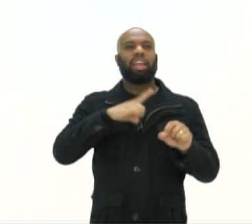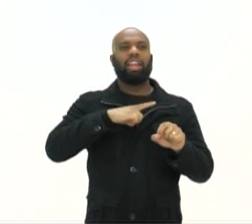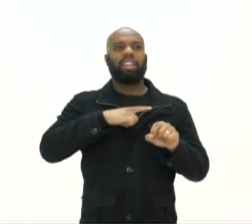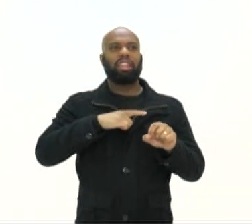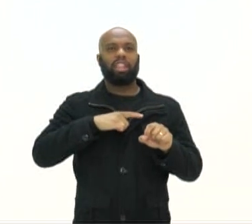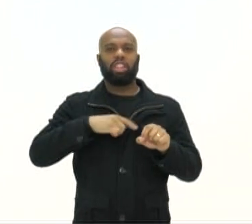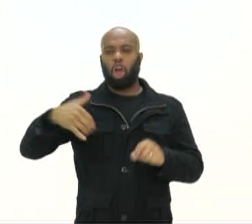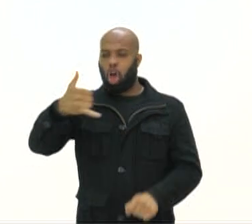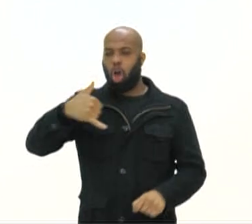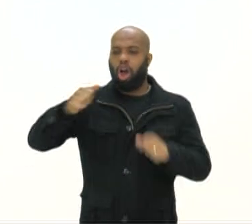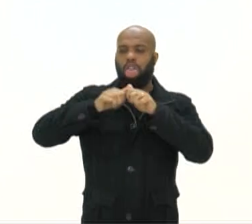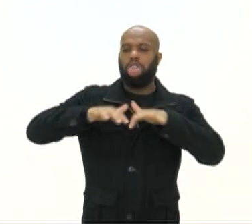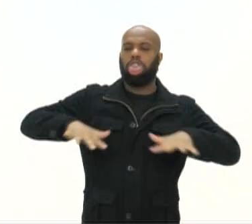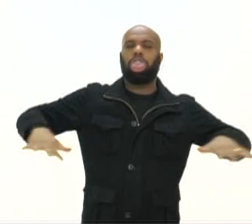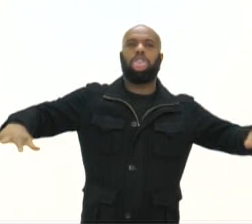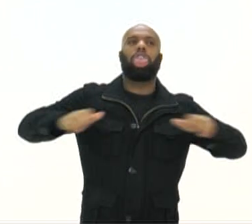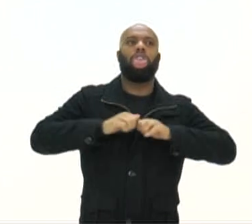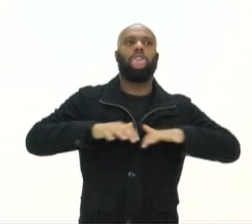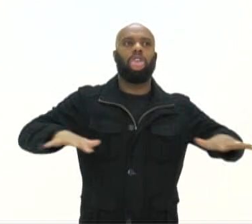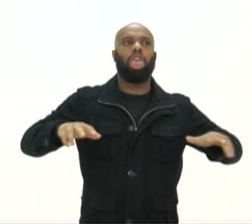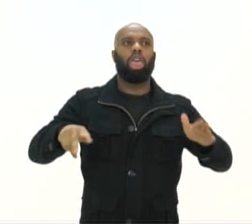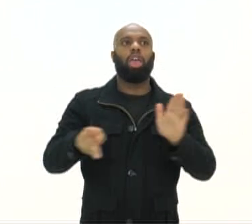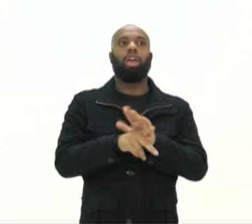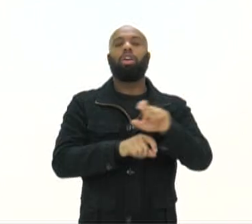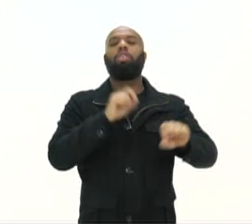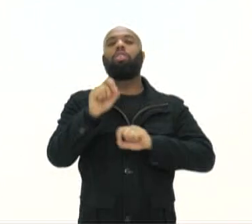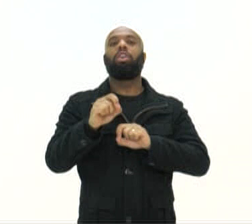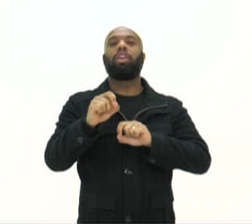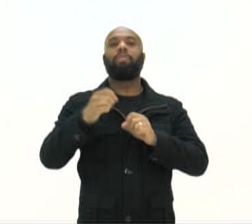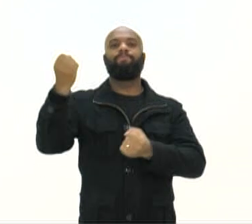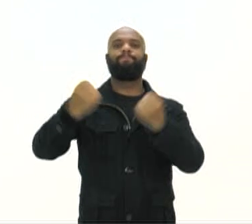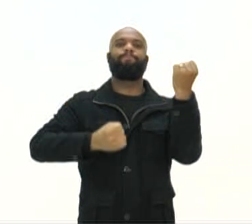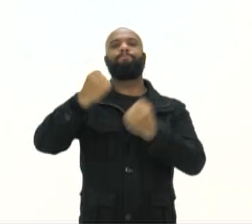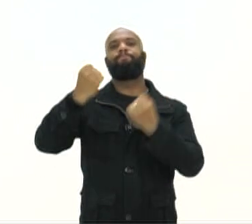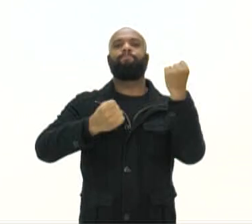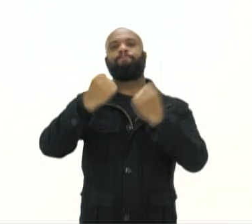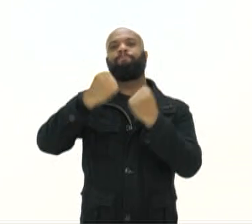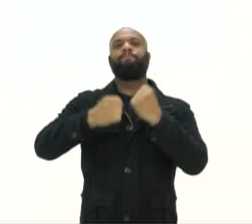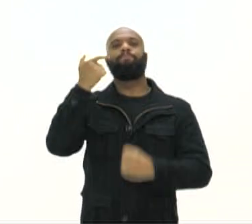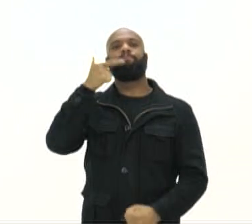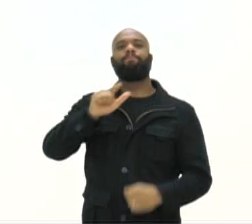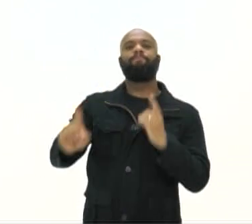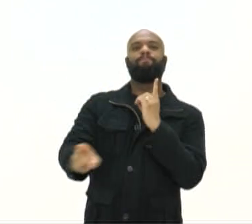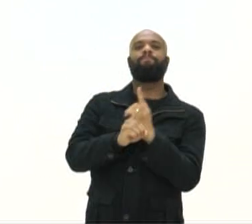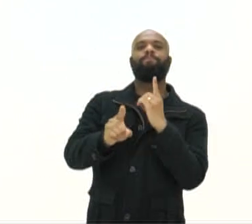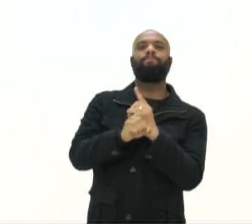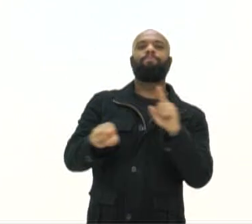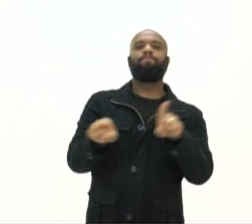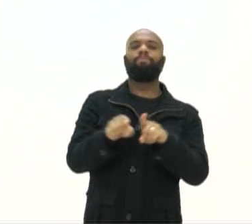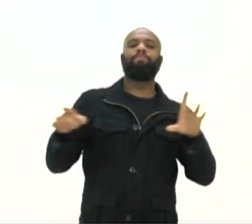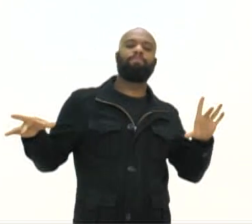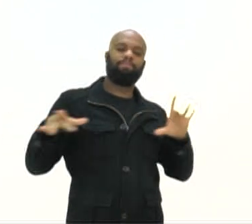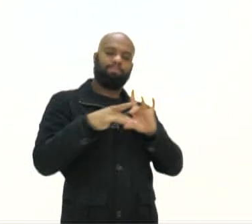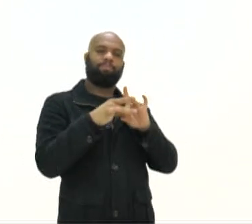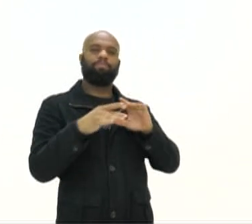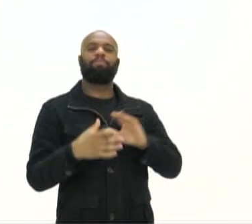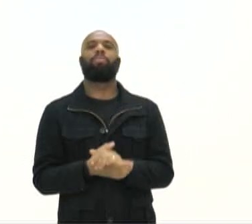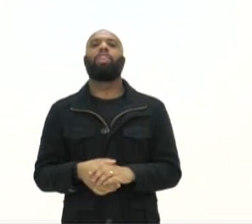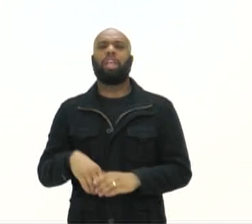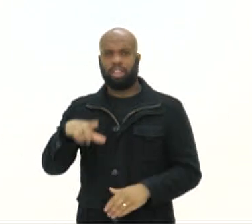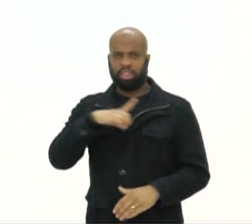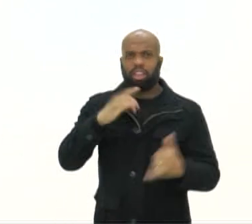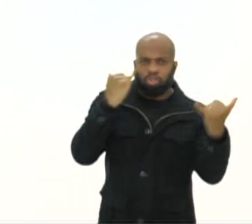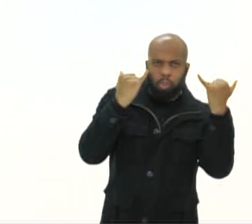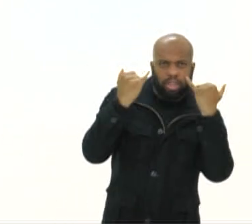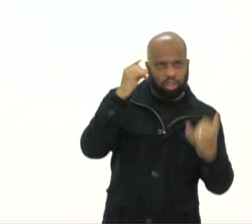óleo, né? Do que? Car. Então, você já vai conseguindo encontrar as conexões. Há informações de